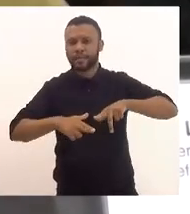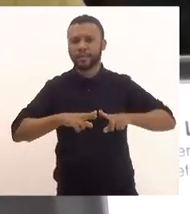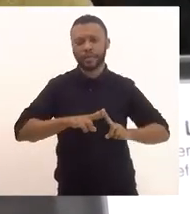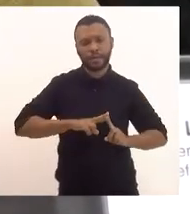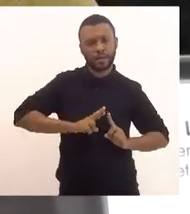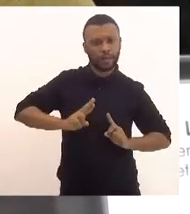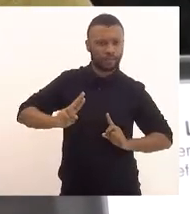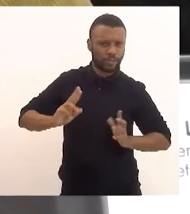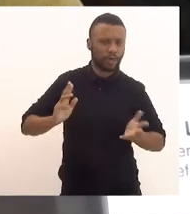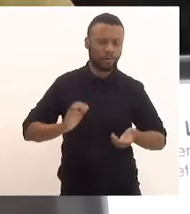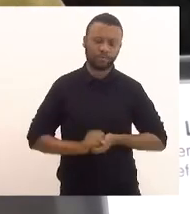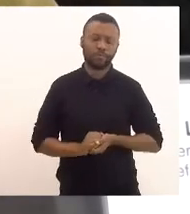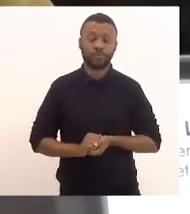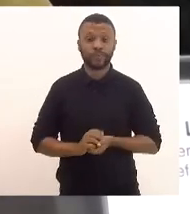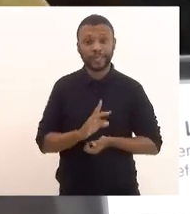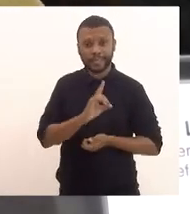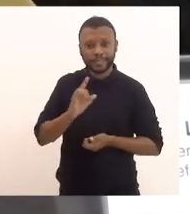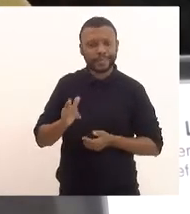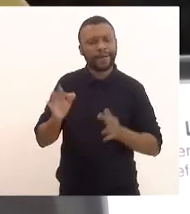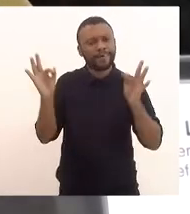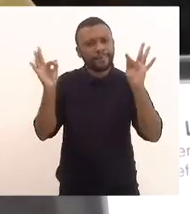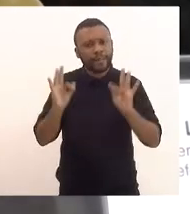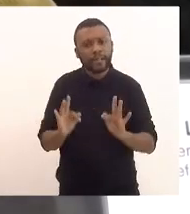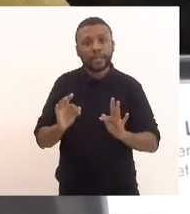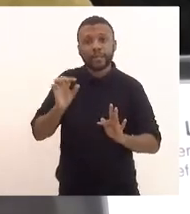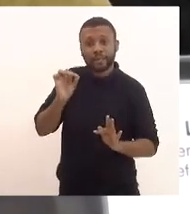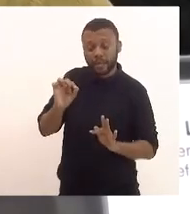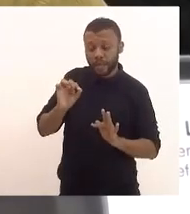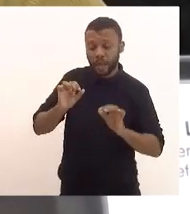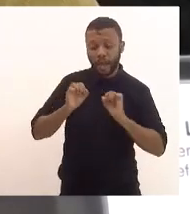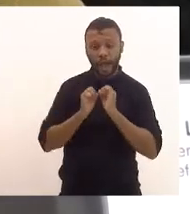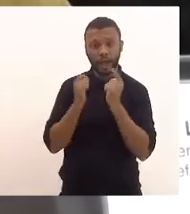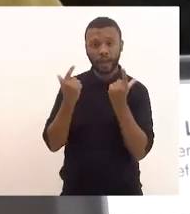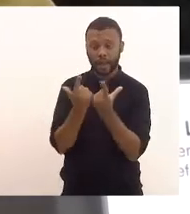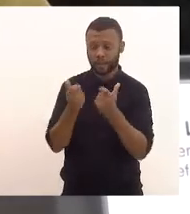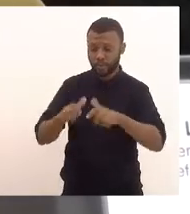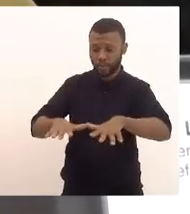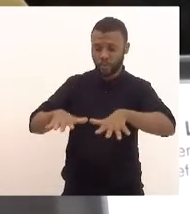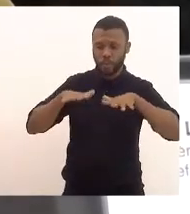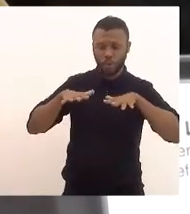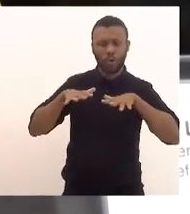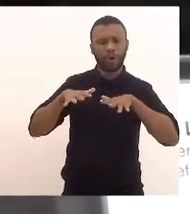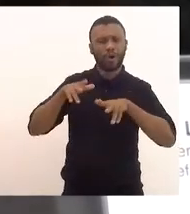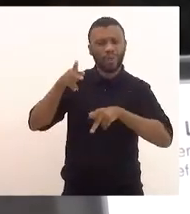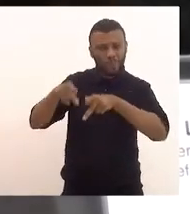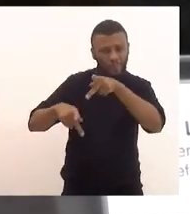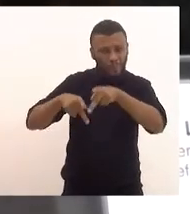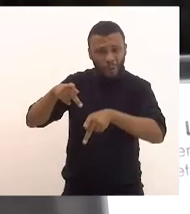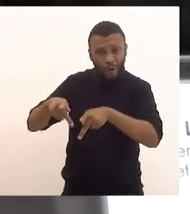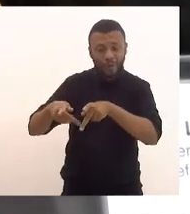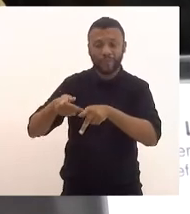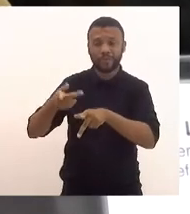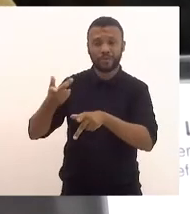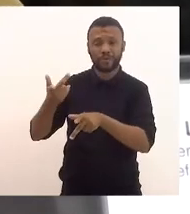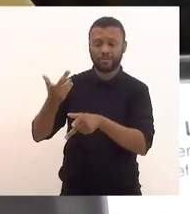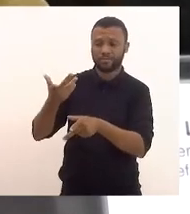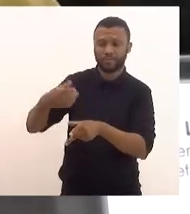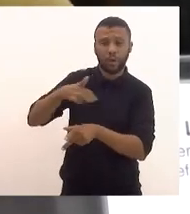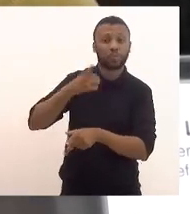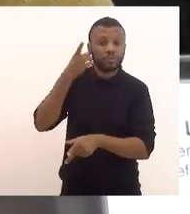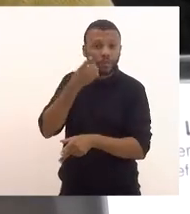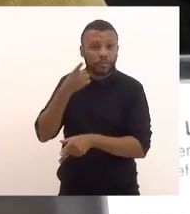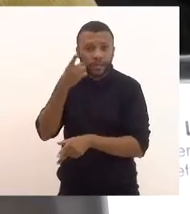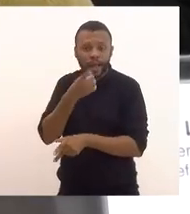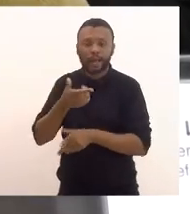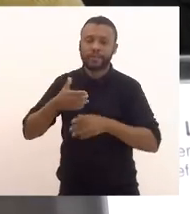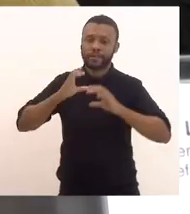feliz em que a casa da representação Popular a casa do povo e a Casa da Cidadania se